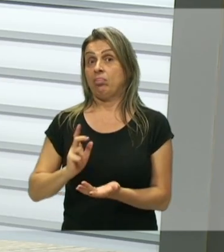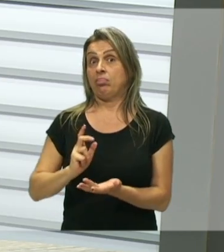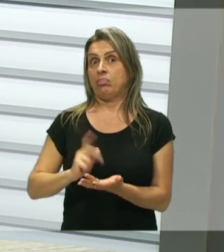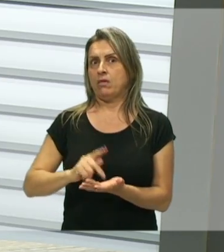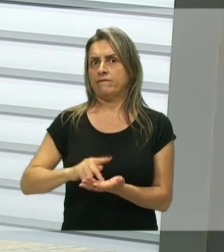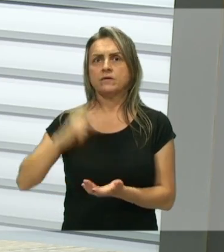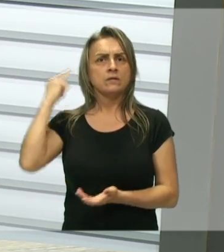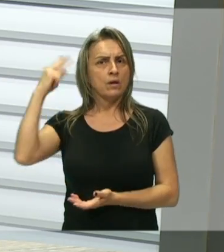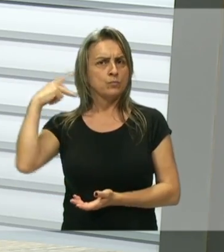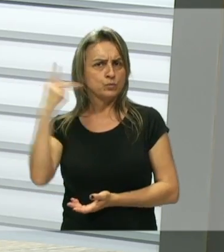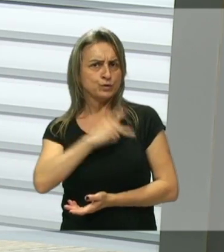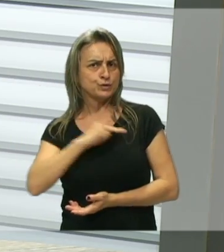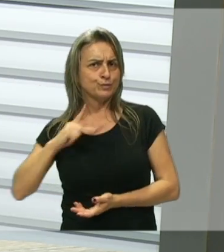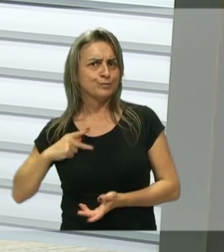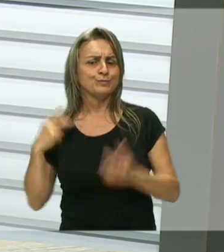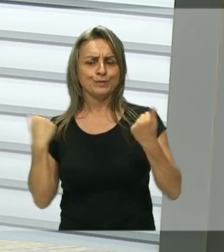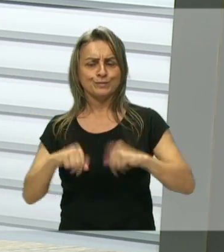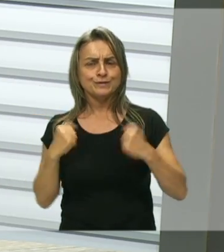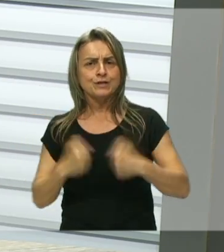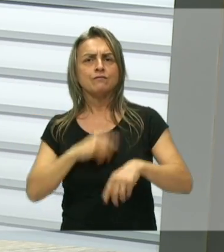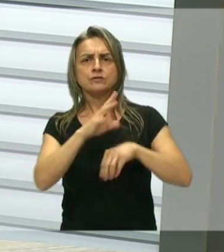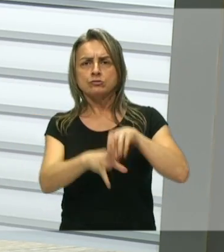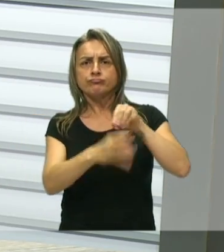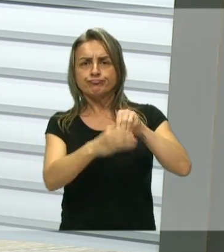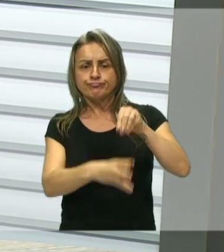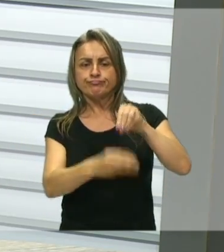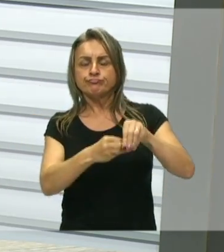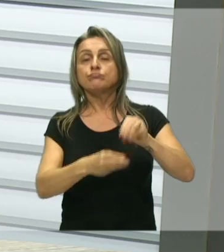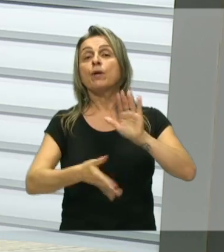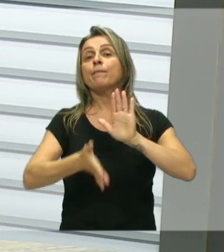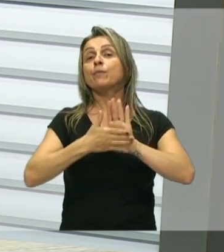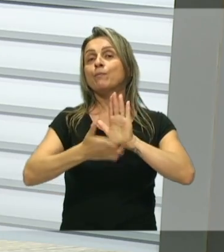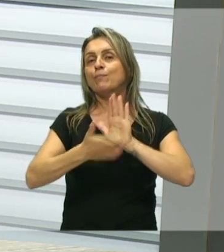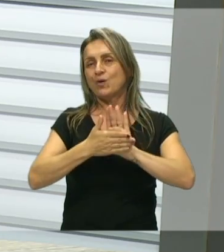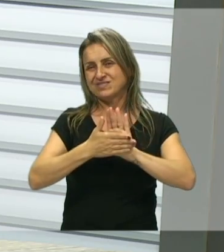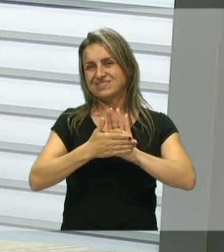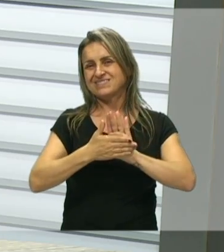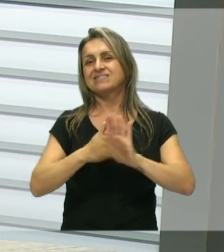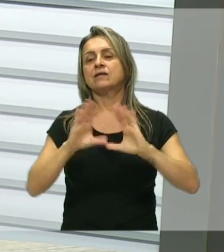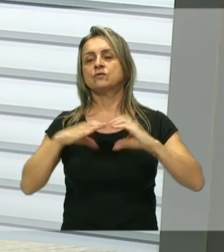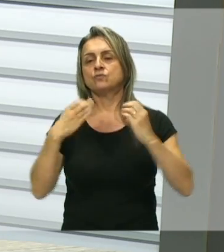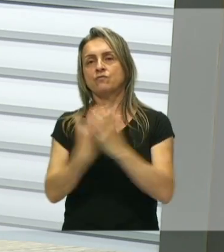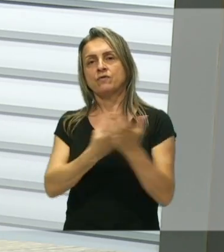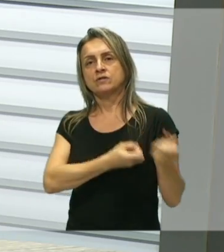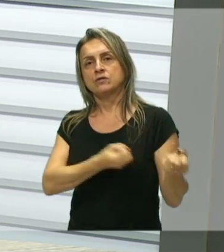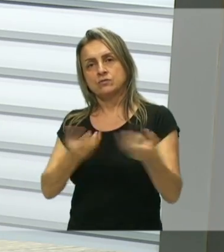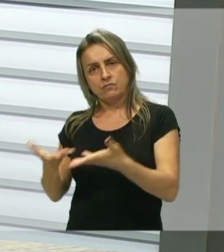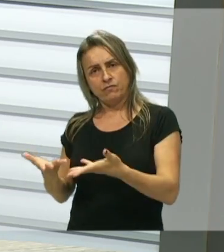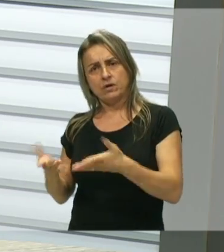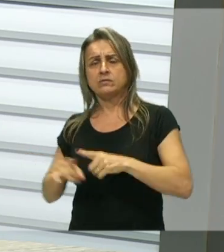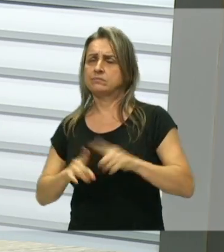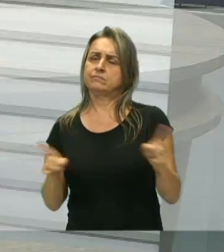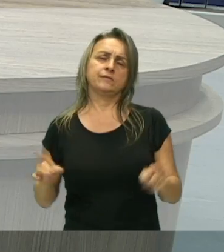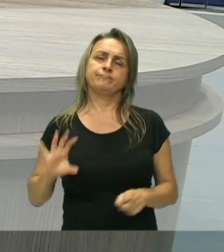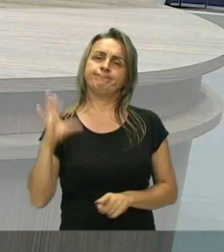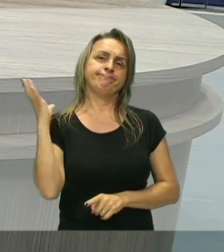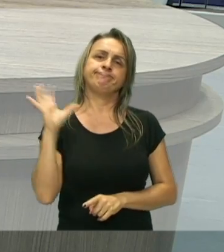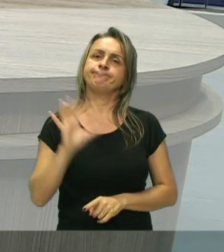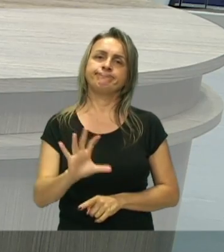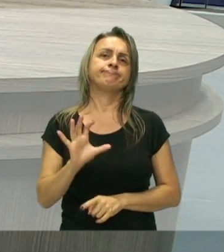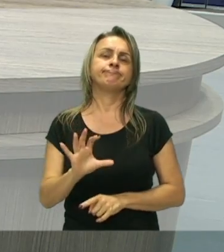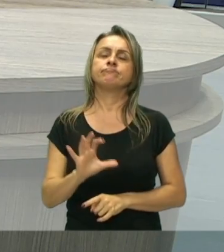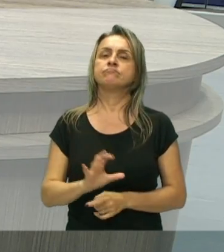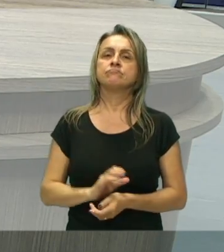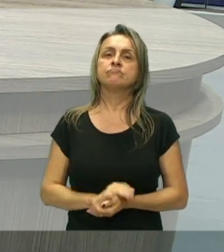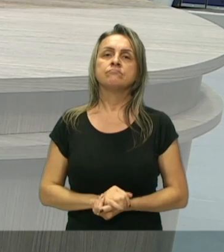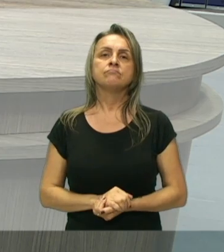pelas propostas vindas das conferências. Mas isso, de fato, não ocorre.